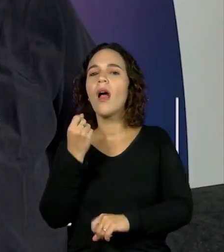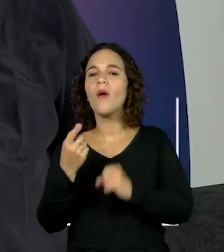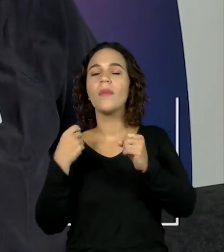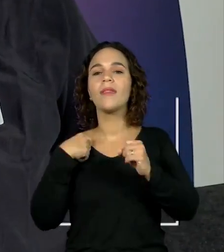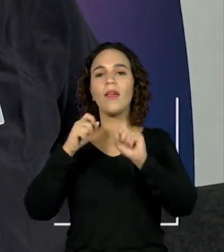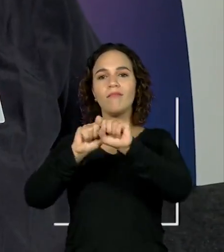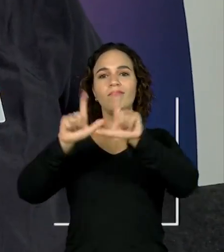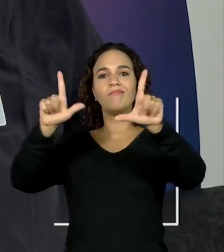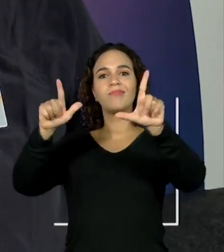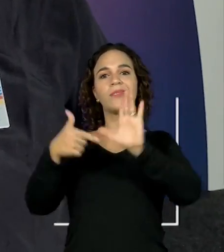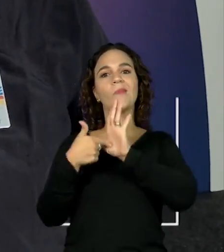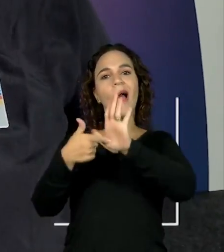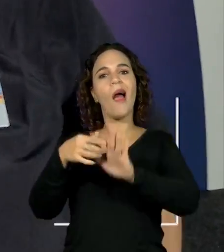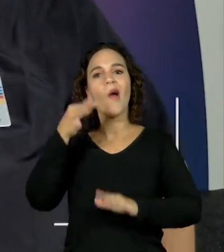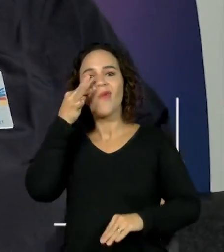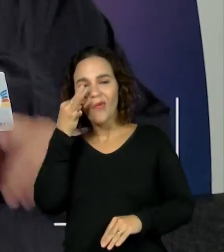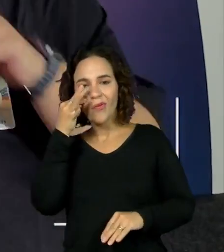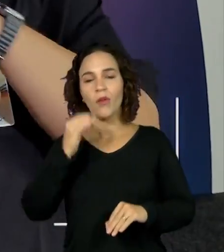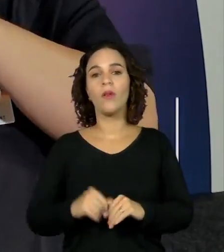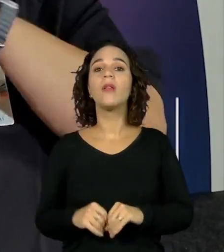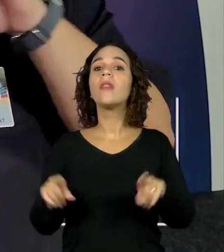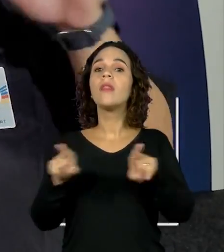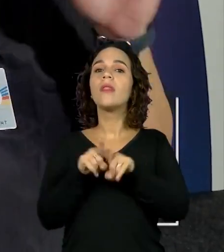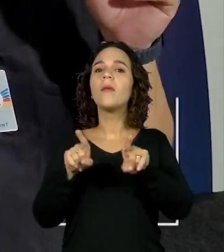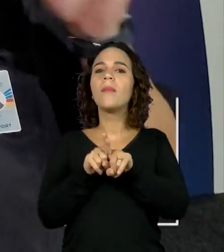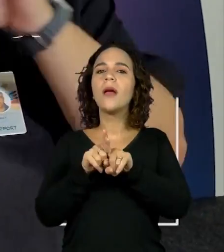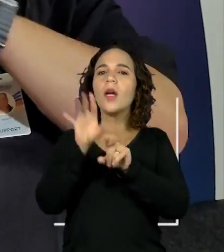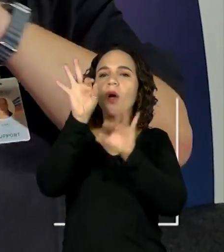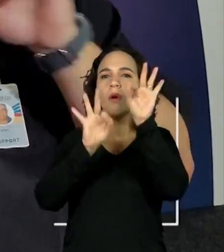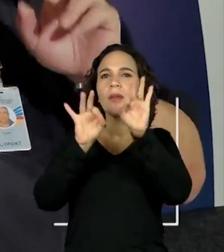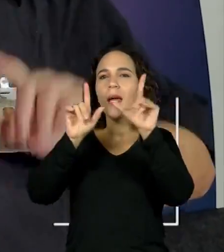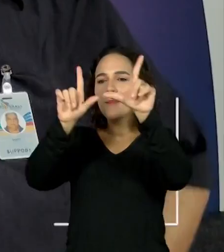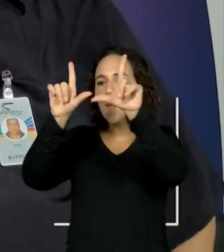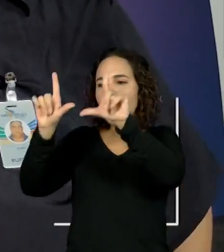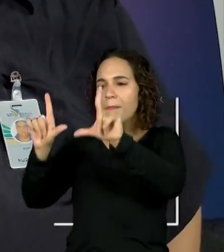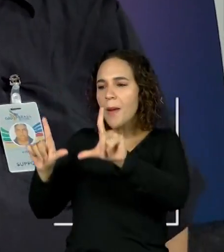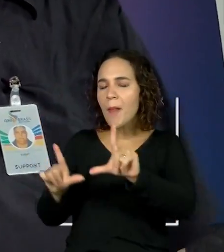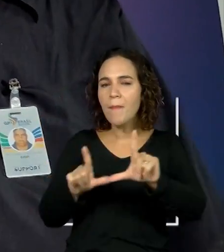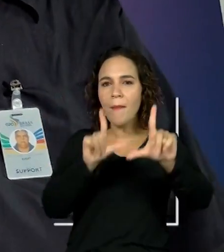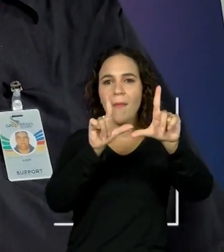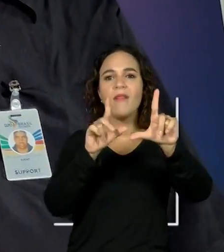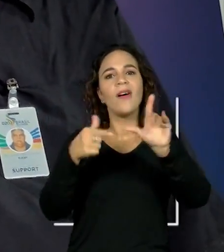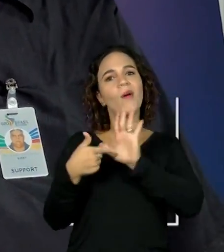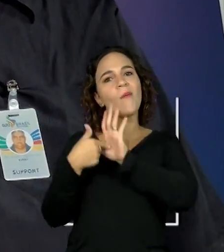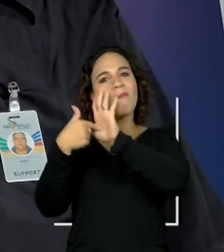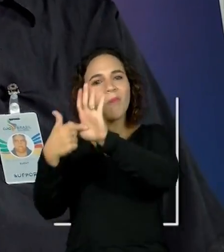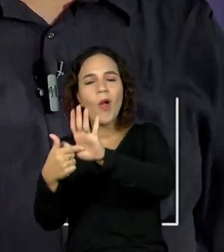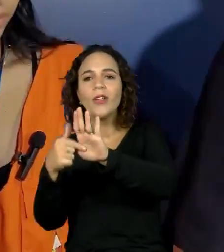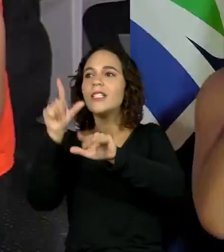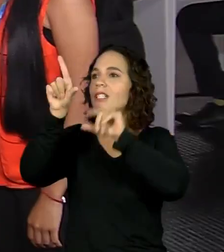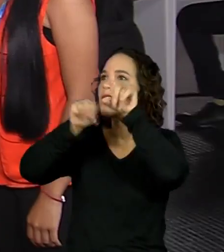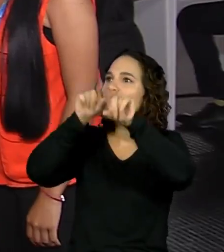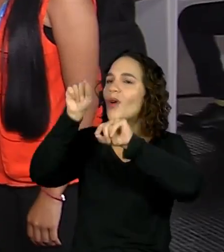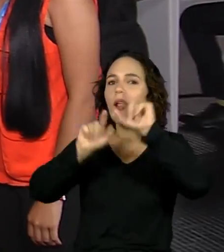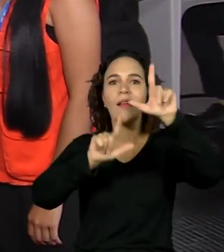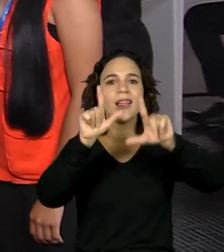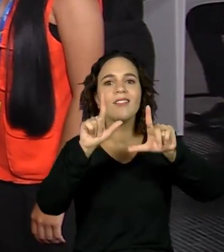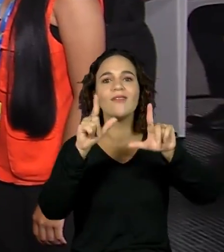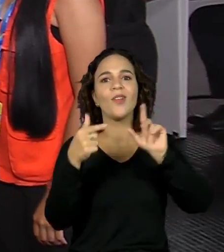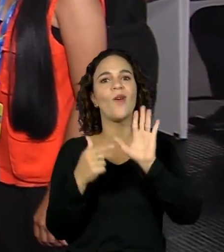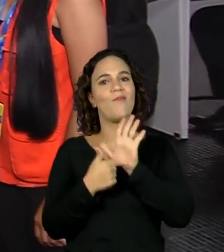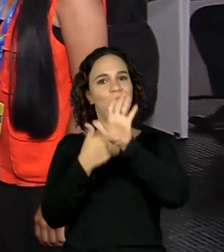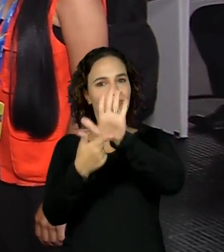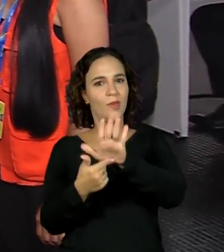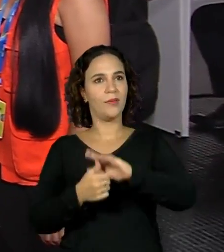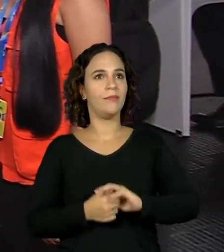ao vivo, outras da parte de gerenciamento de conteúdo que vai para as imagens de TV. Acho que foi uma